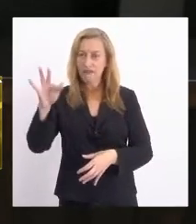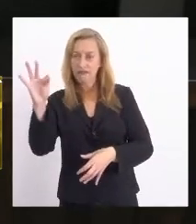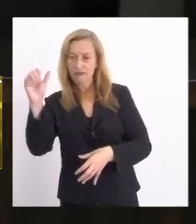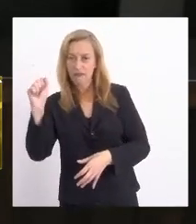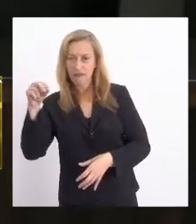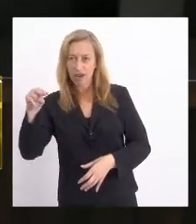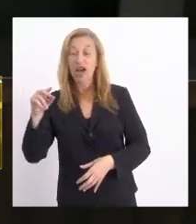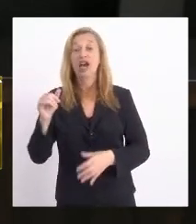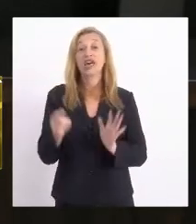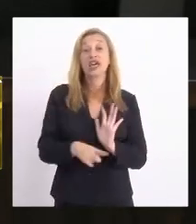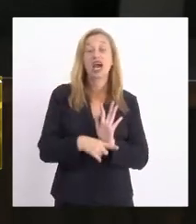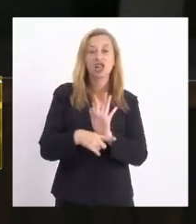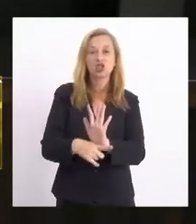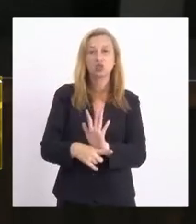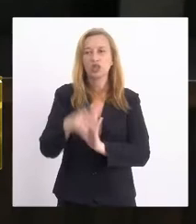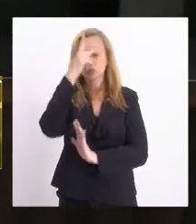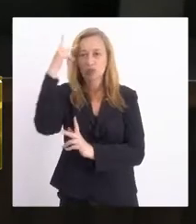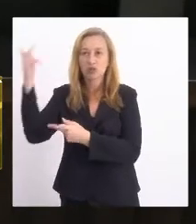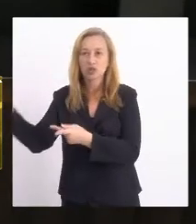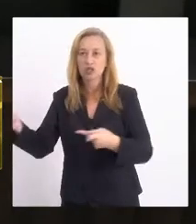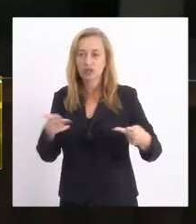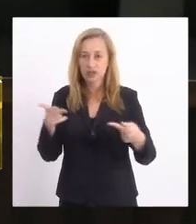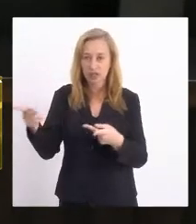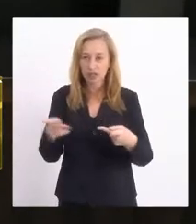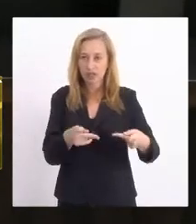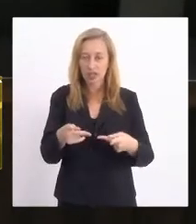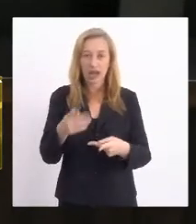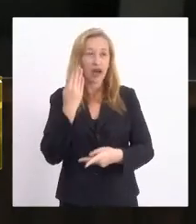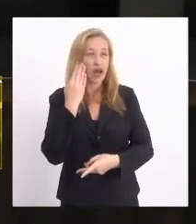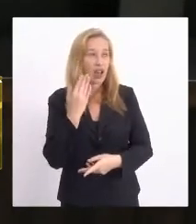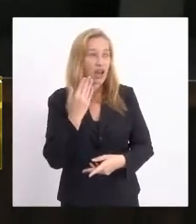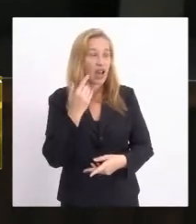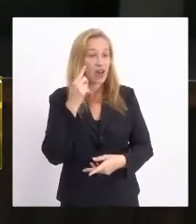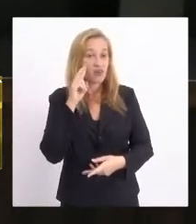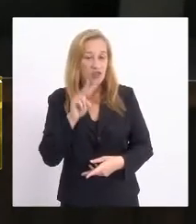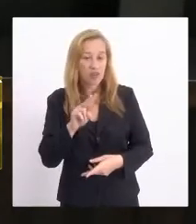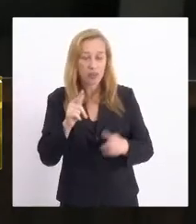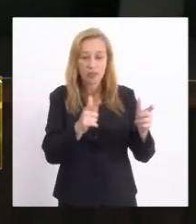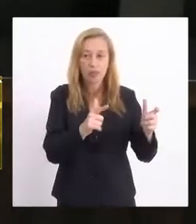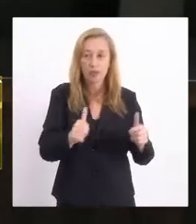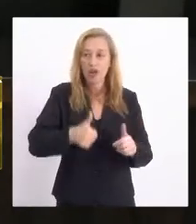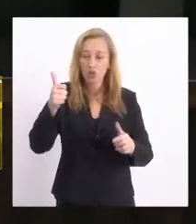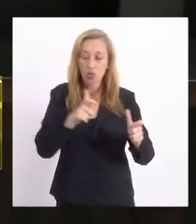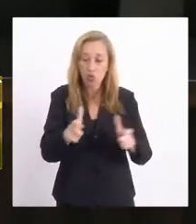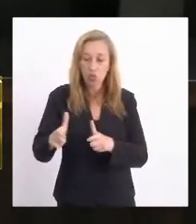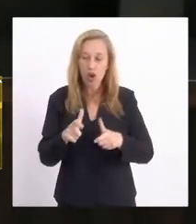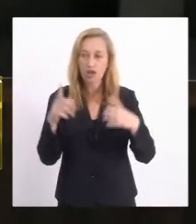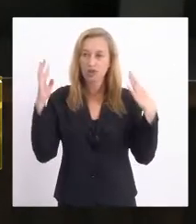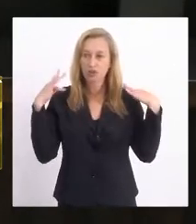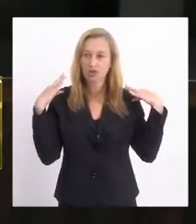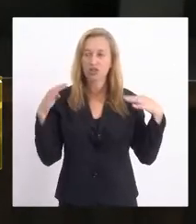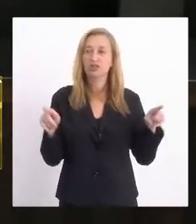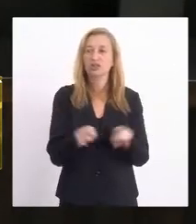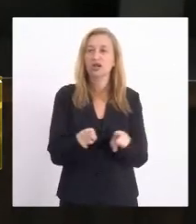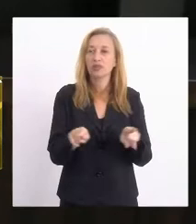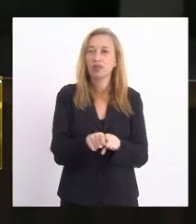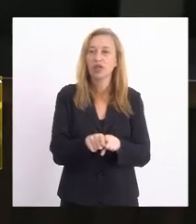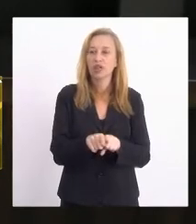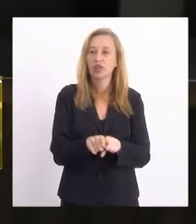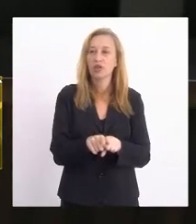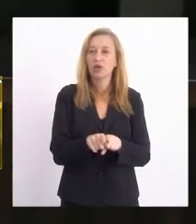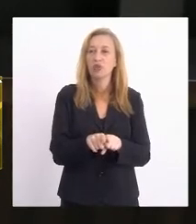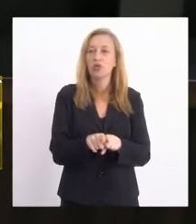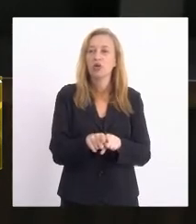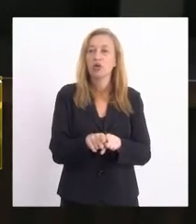ajuda os visitantes a localizarem os pontos turísticos e o portal de investimentos